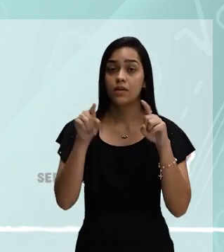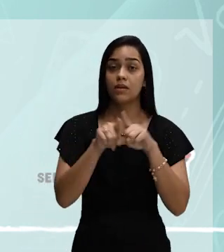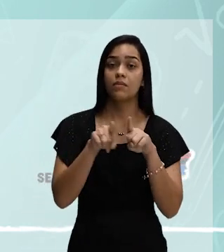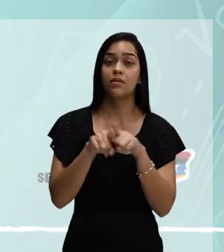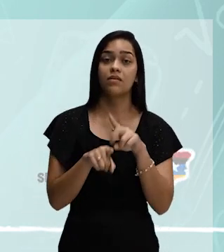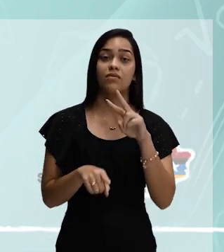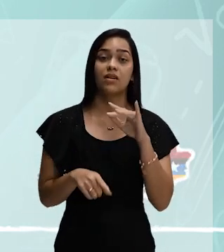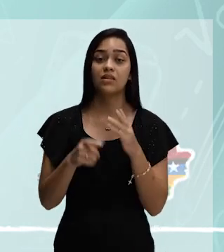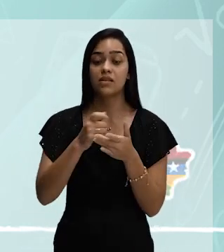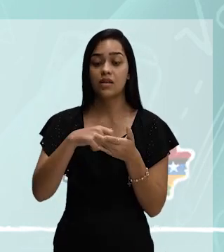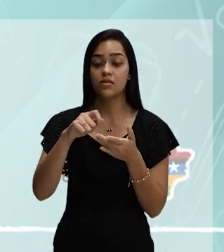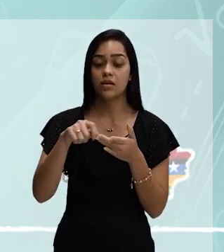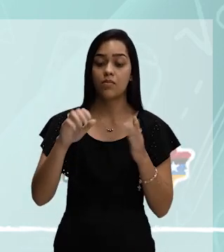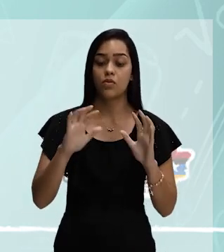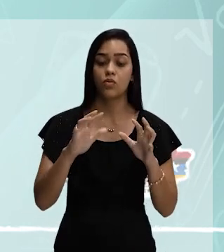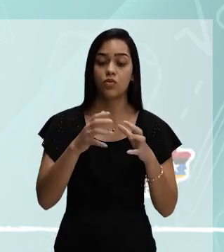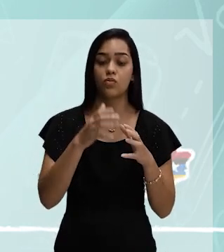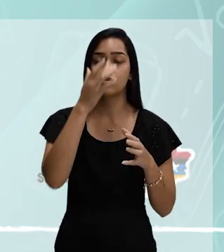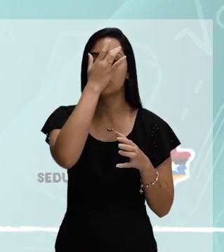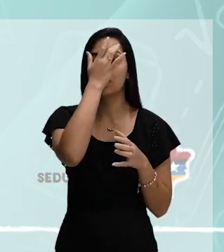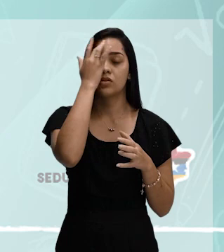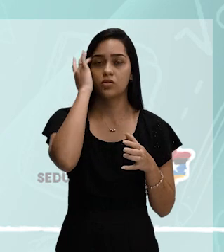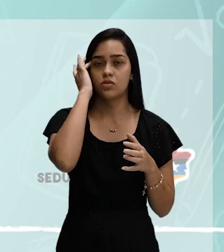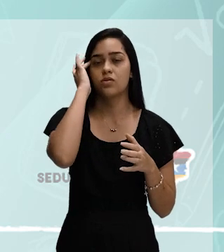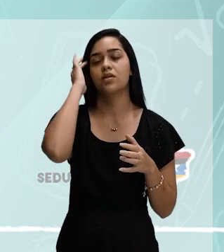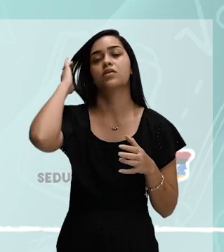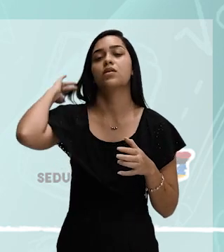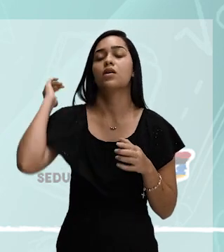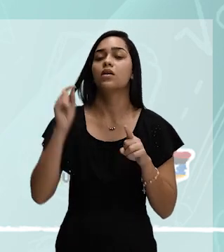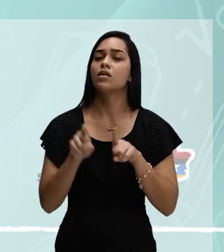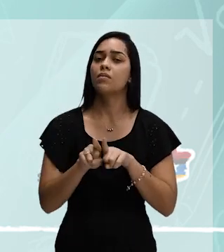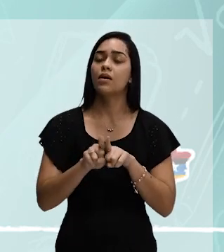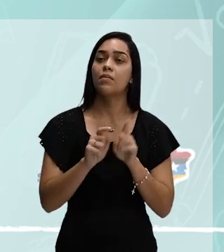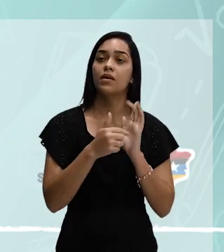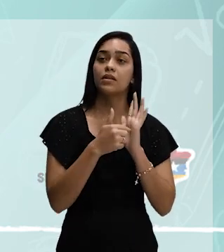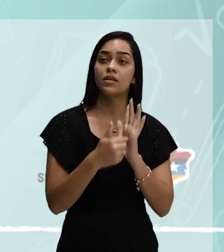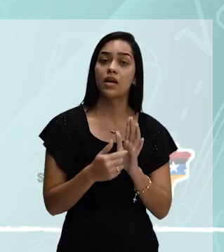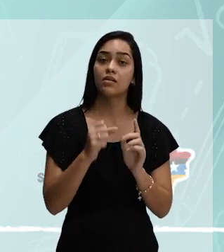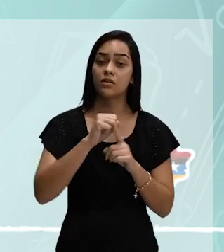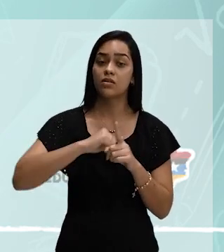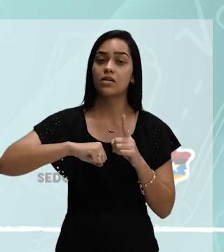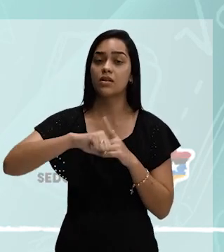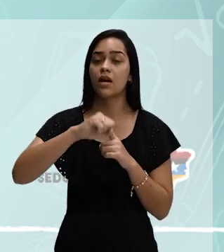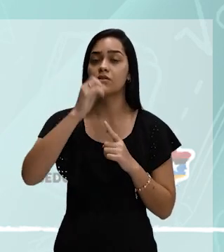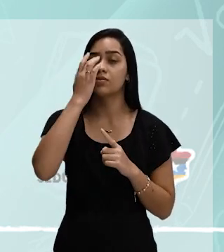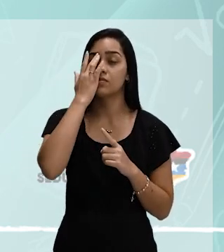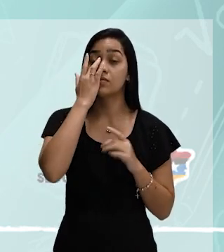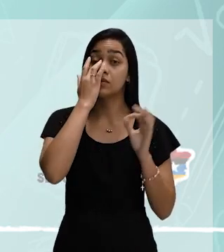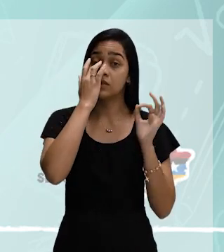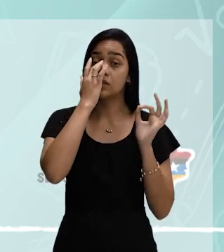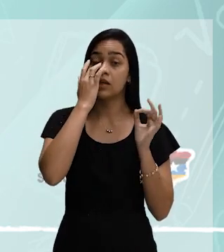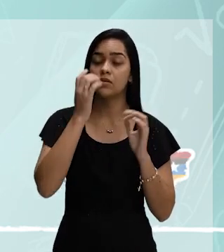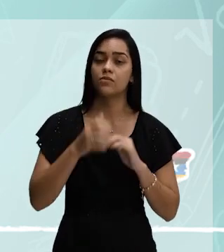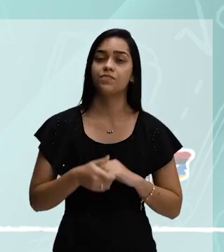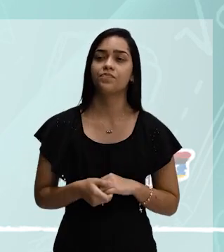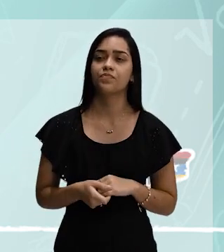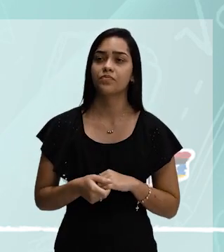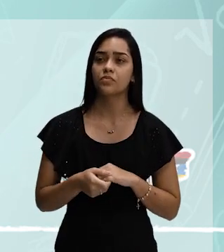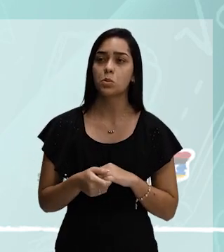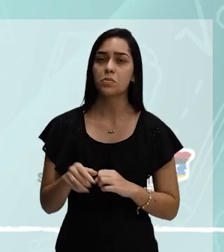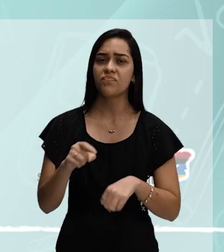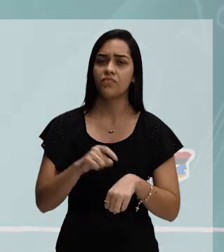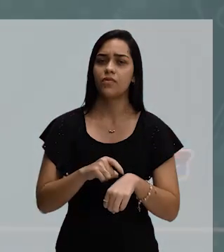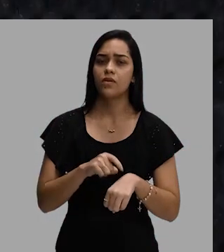ser assinado por um grupo de pessoas e apresentado à sociedade, certo? No